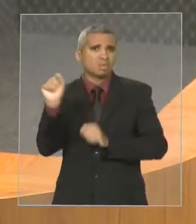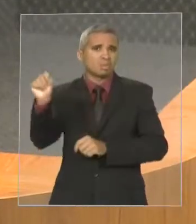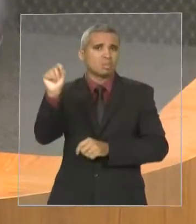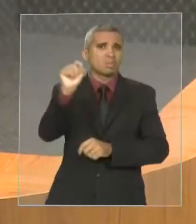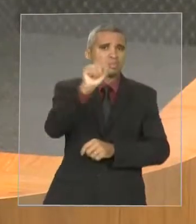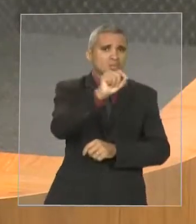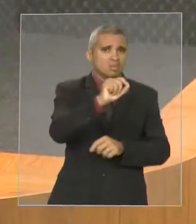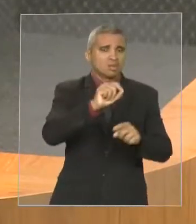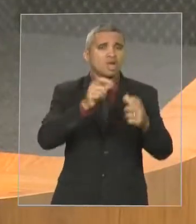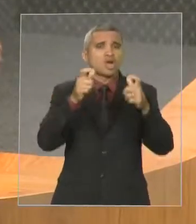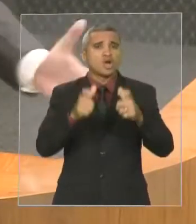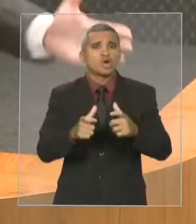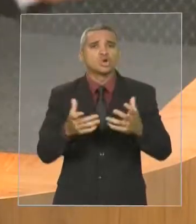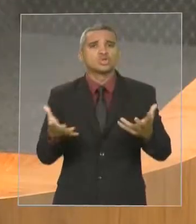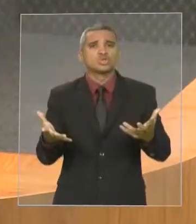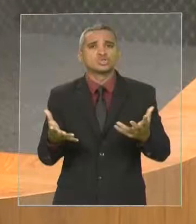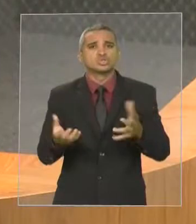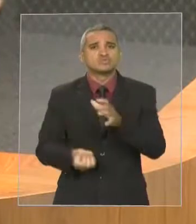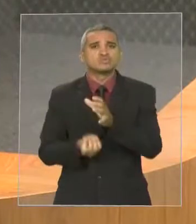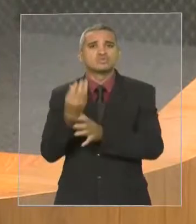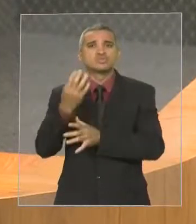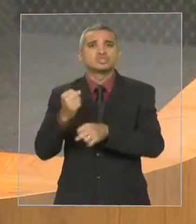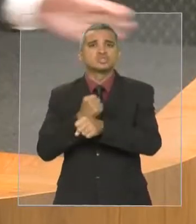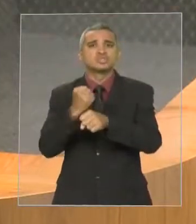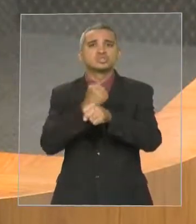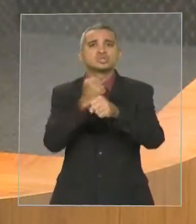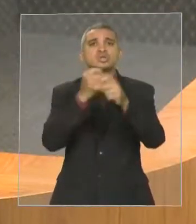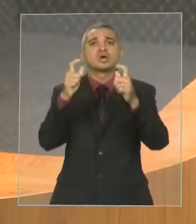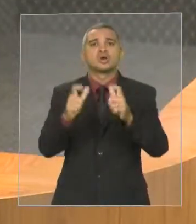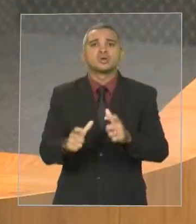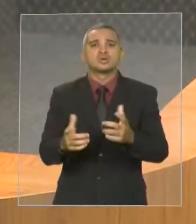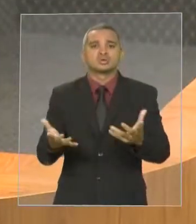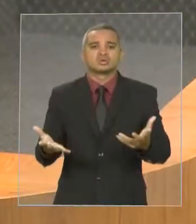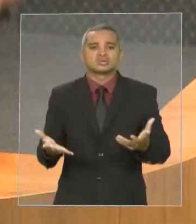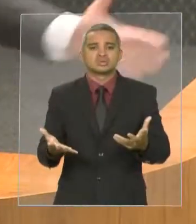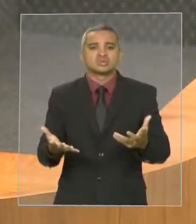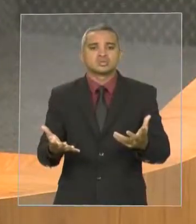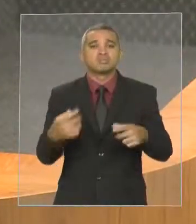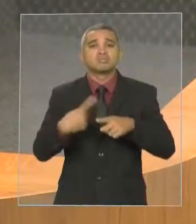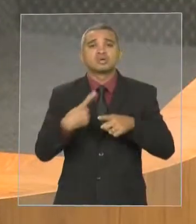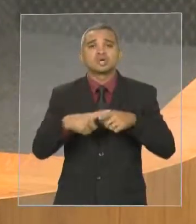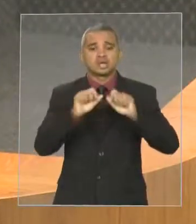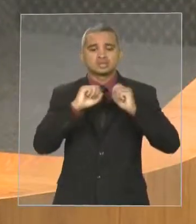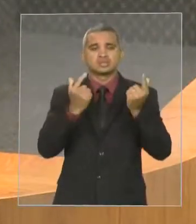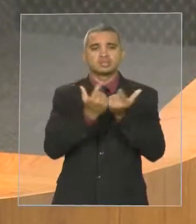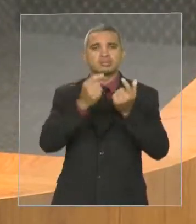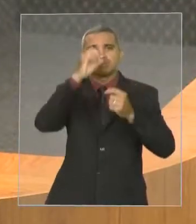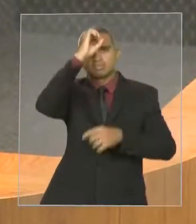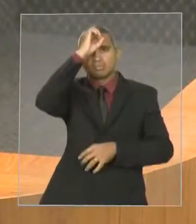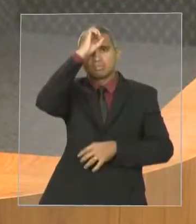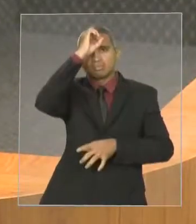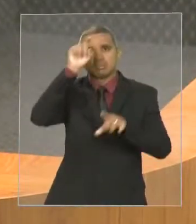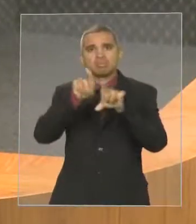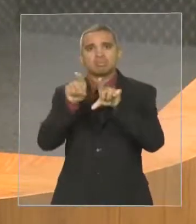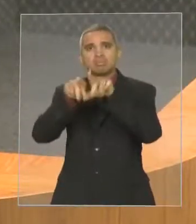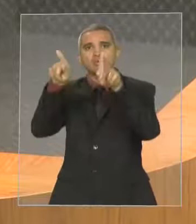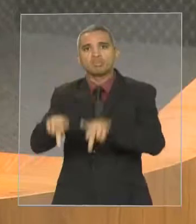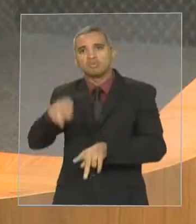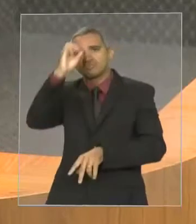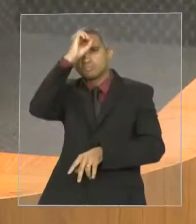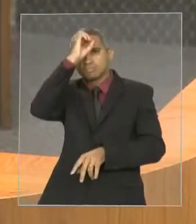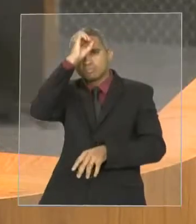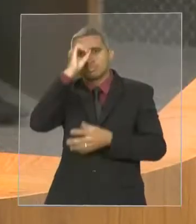vai ser no continente. Quem é que sabe onde é que vai ser colocada? Por que a Assembleia não fica sabendo, a população não fica sabendo? Então,